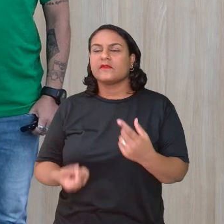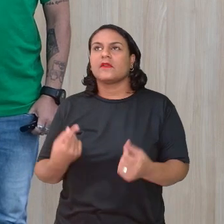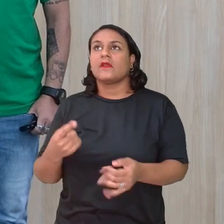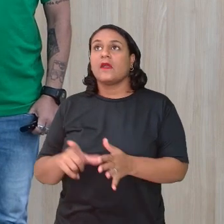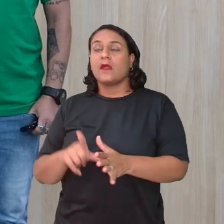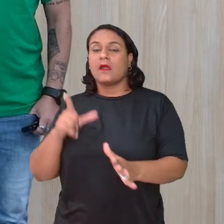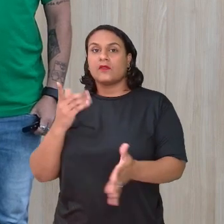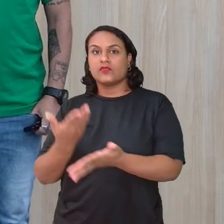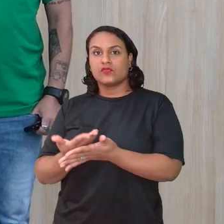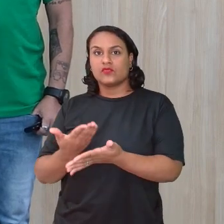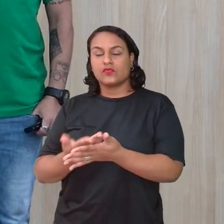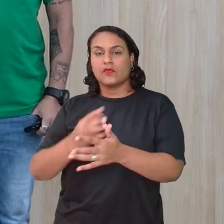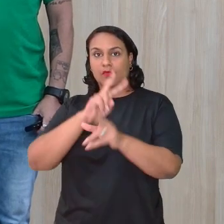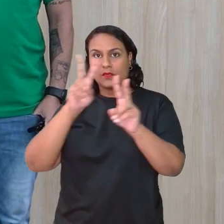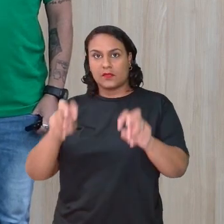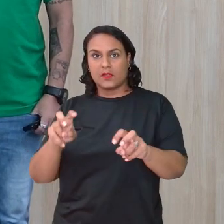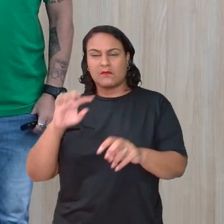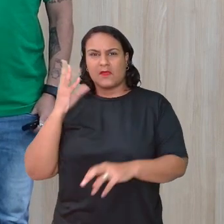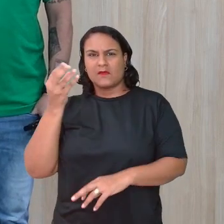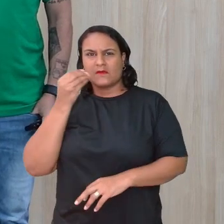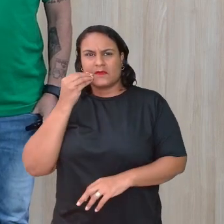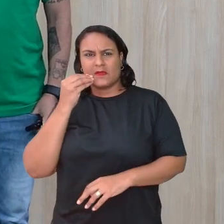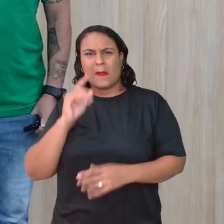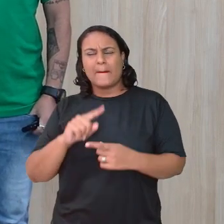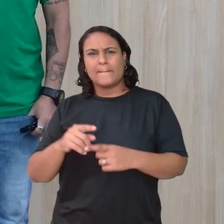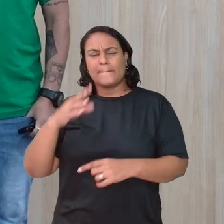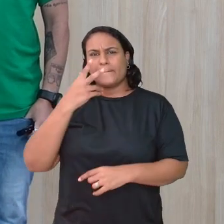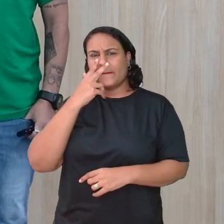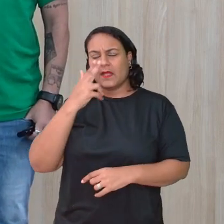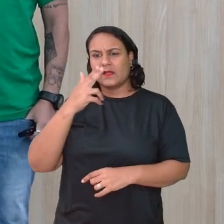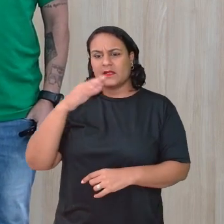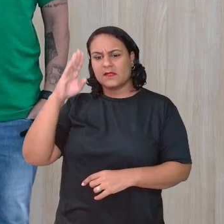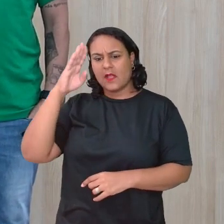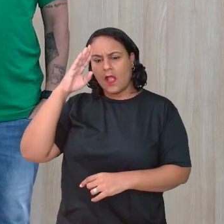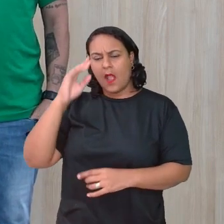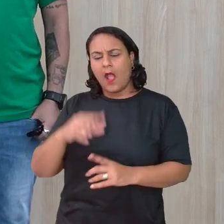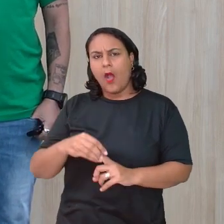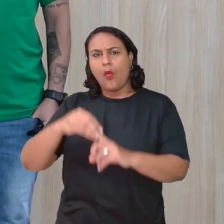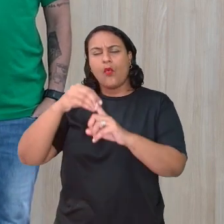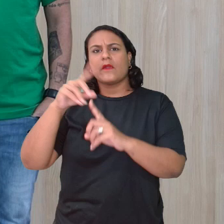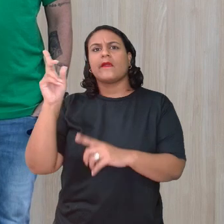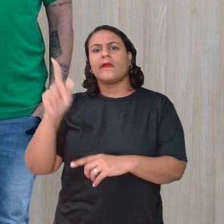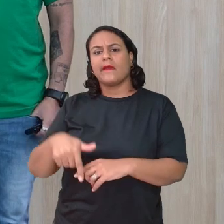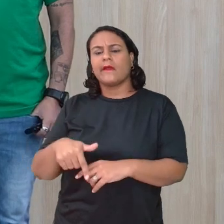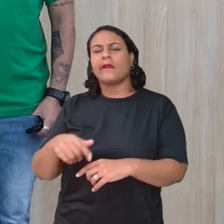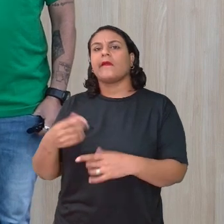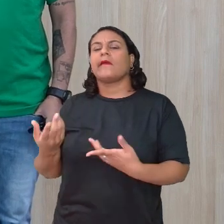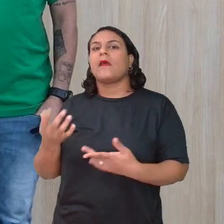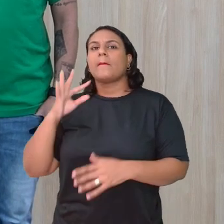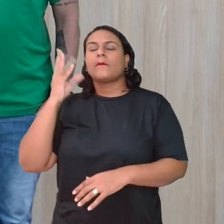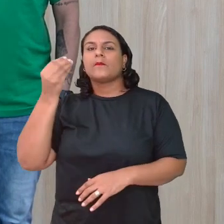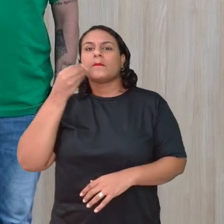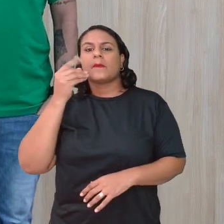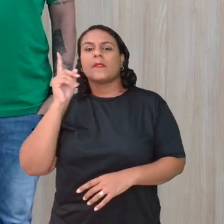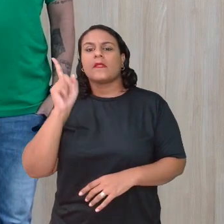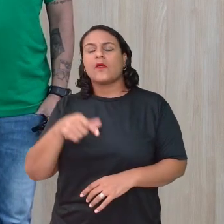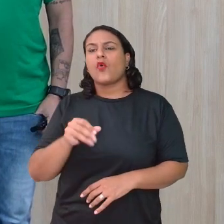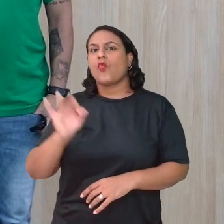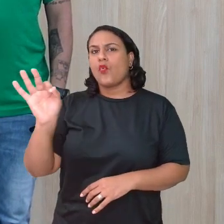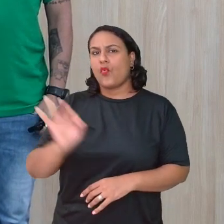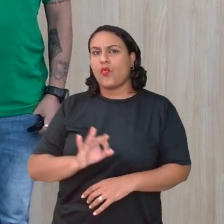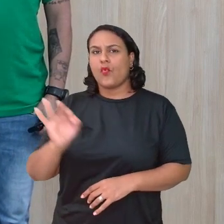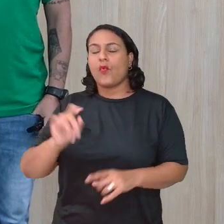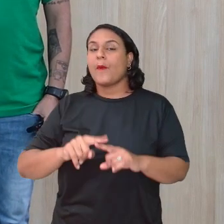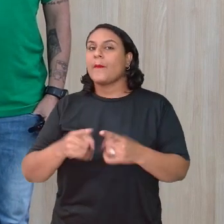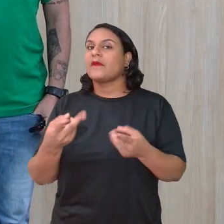de estudar probabilidade, parece que a única probabilidade que faz sentido para a gente é a probabilidade em termos de porcentagem. Mas a gente vai